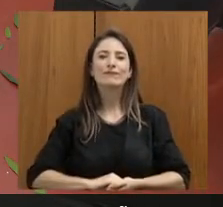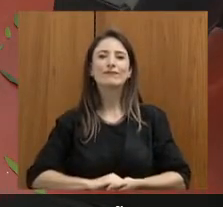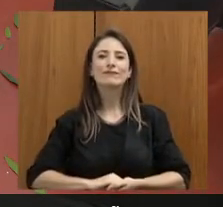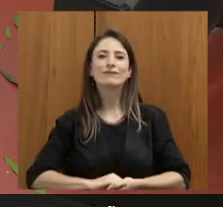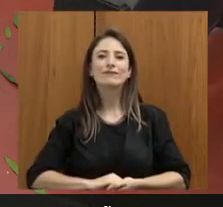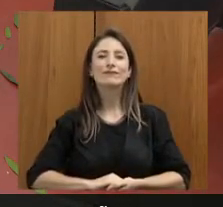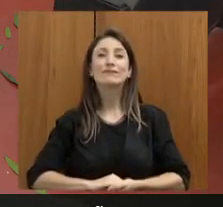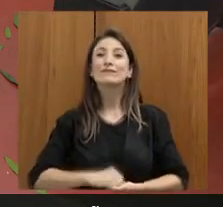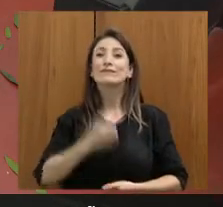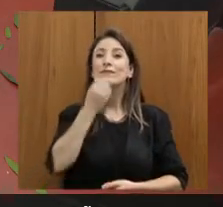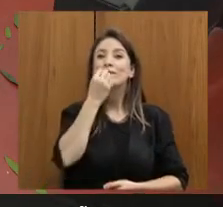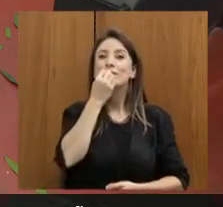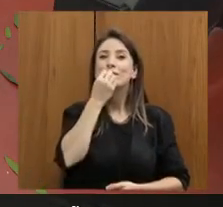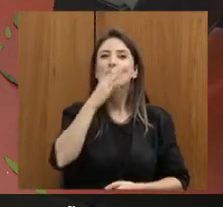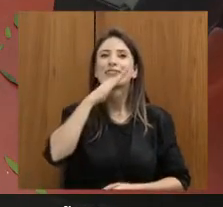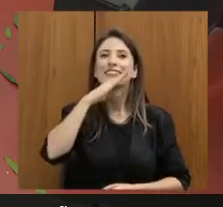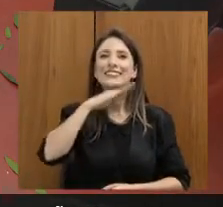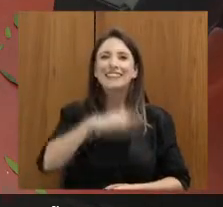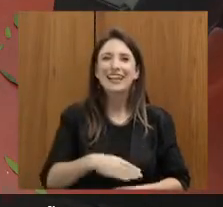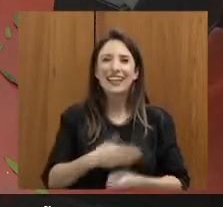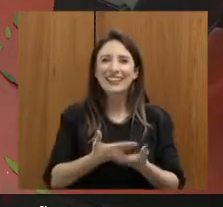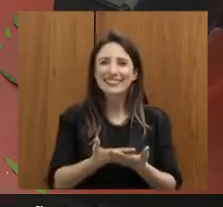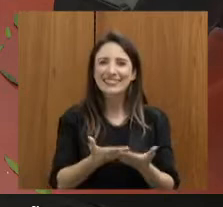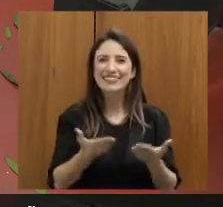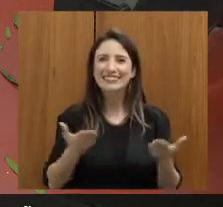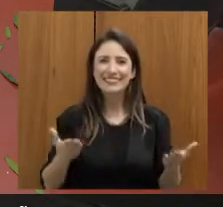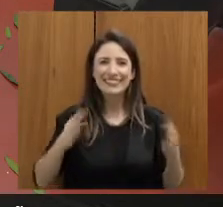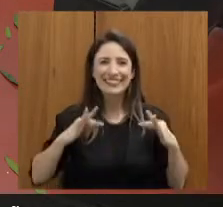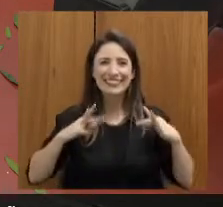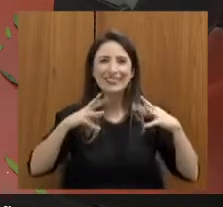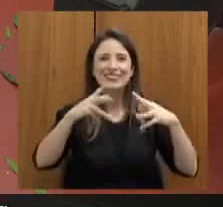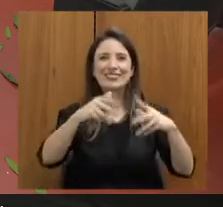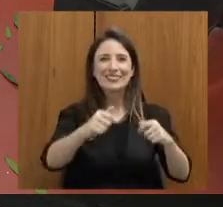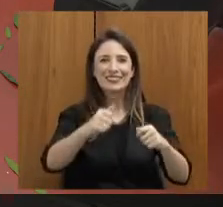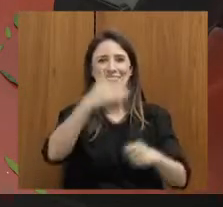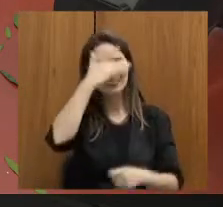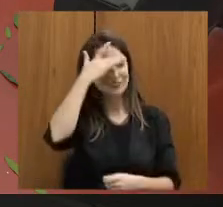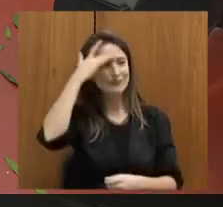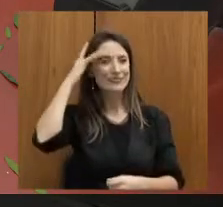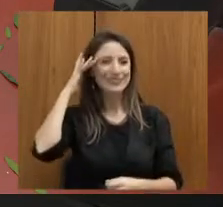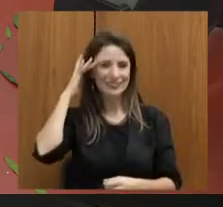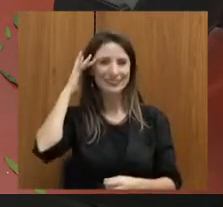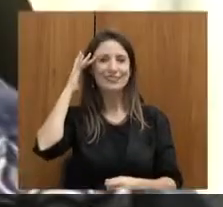muito boa tarde a todos todas todos